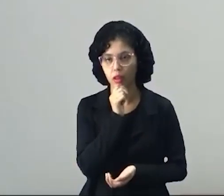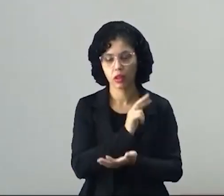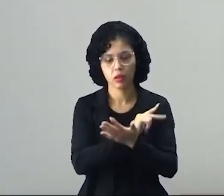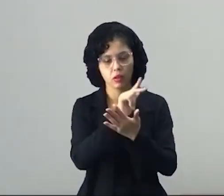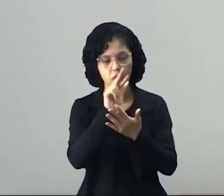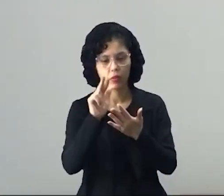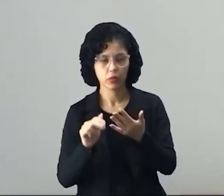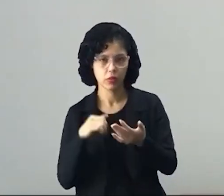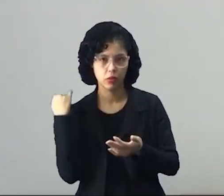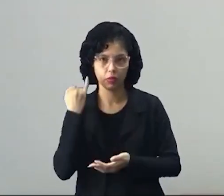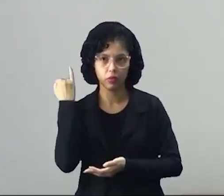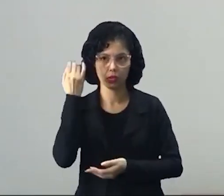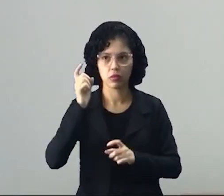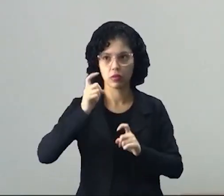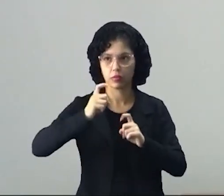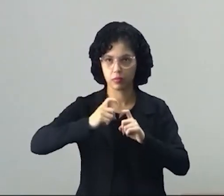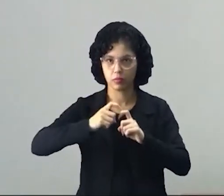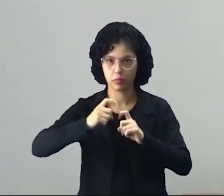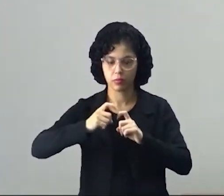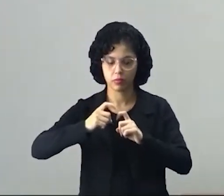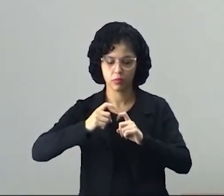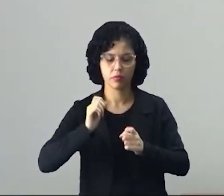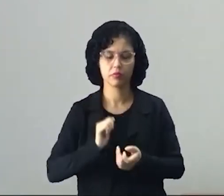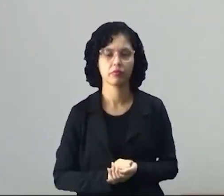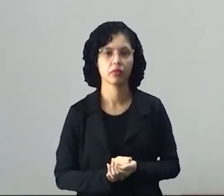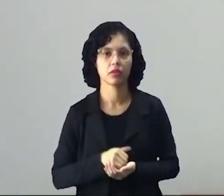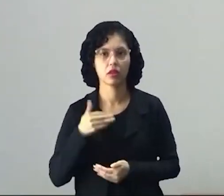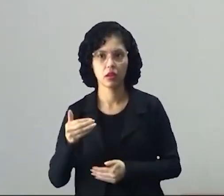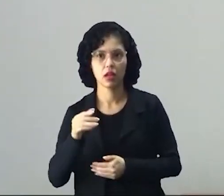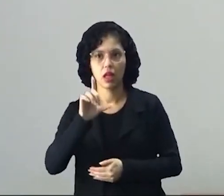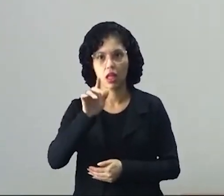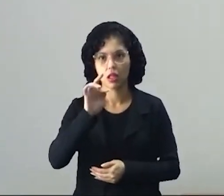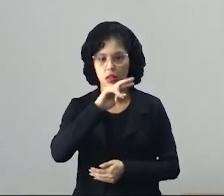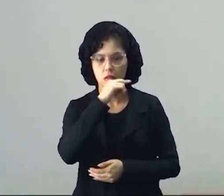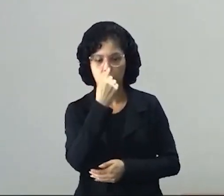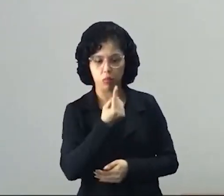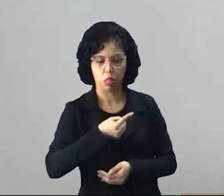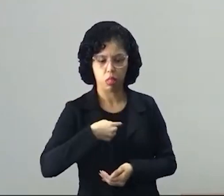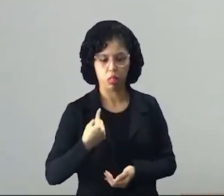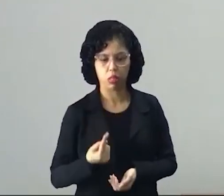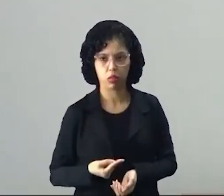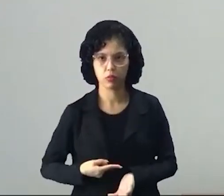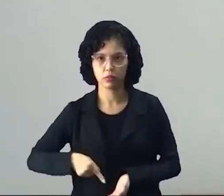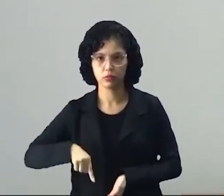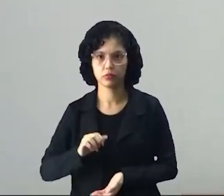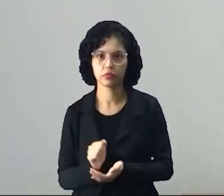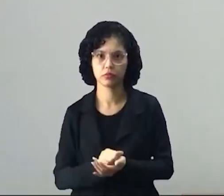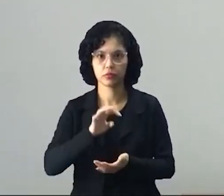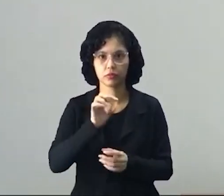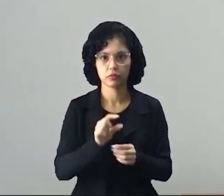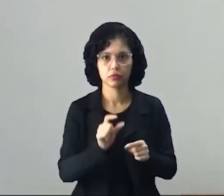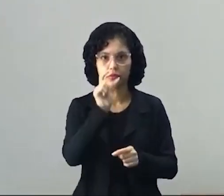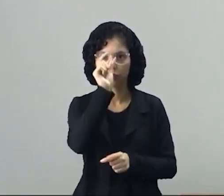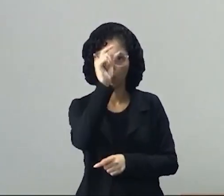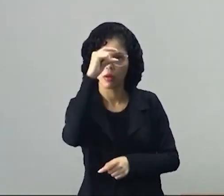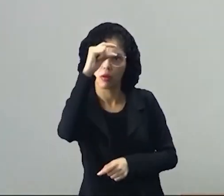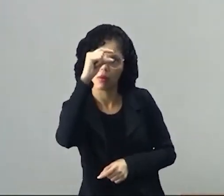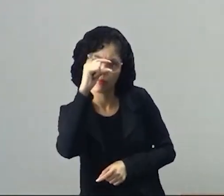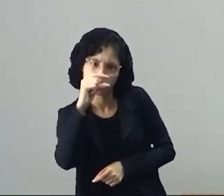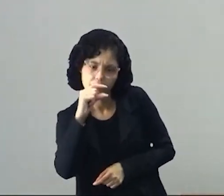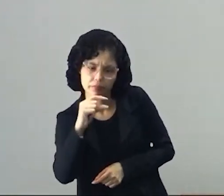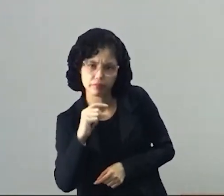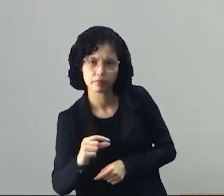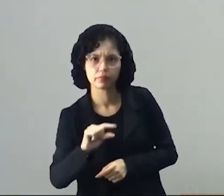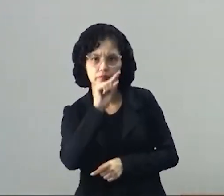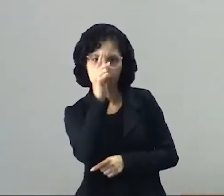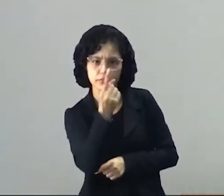diversidade, a gente tem importância médica, certo? Então, a lombriga, as filárias, as tênias, a gente tem